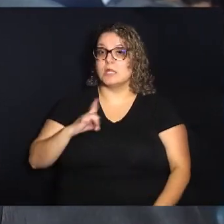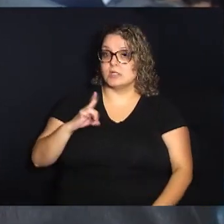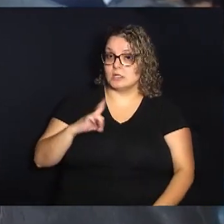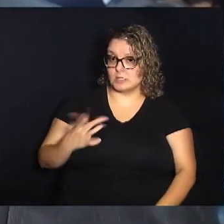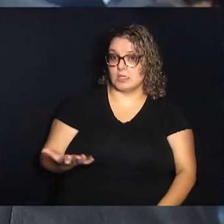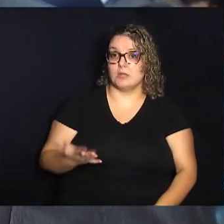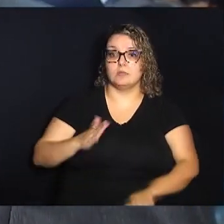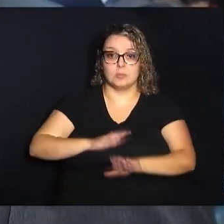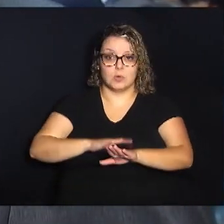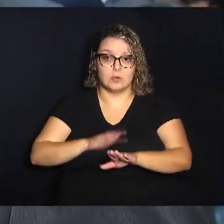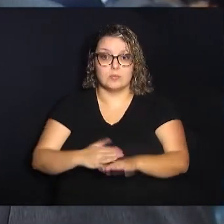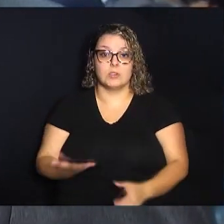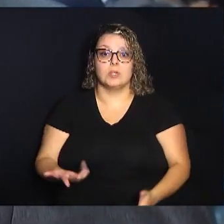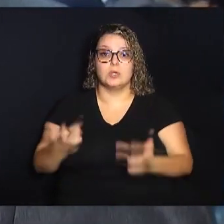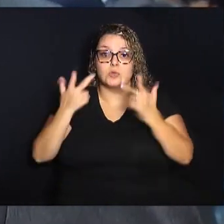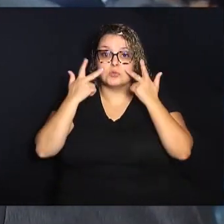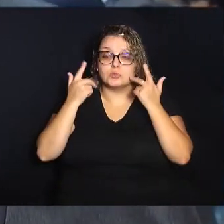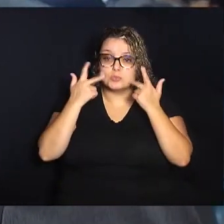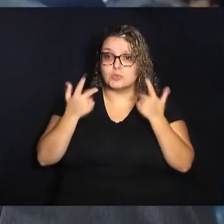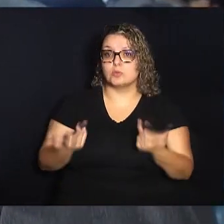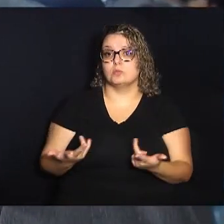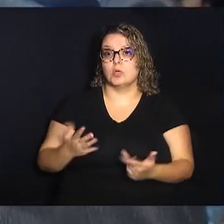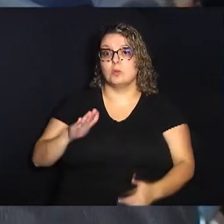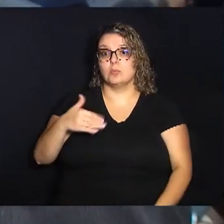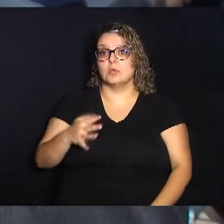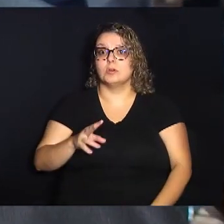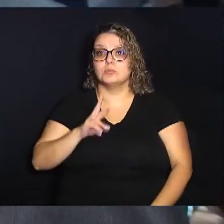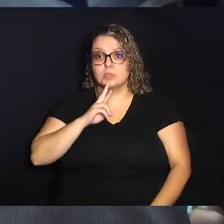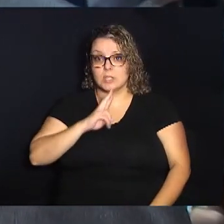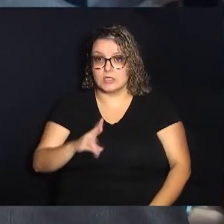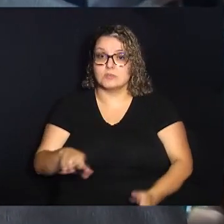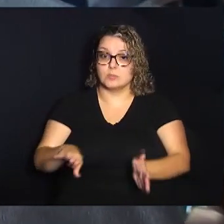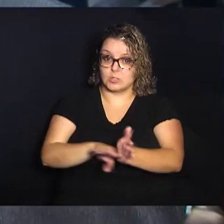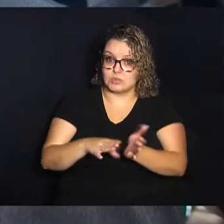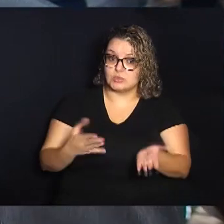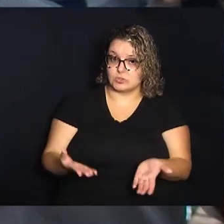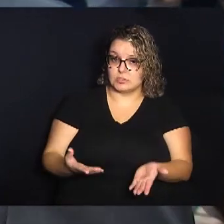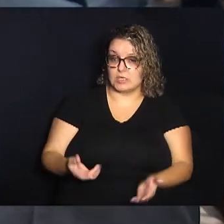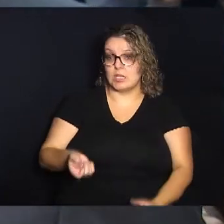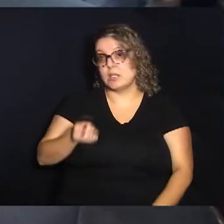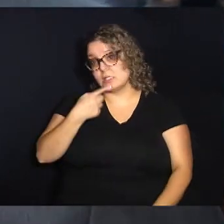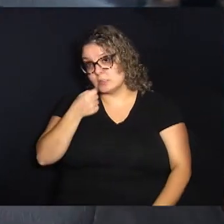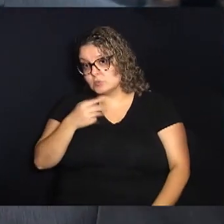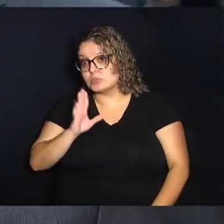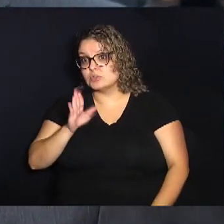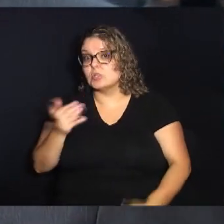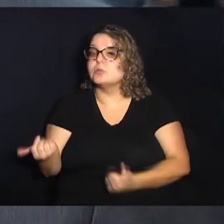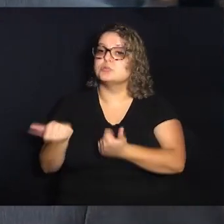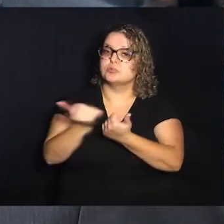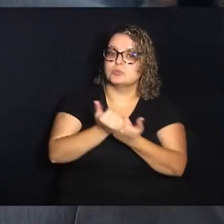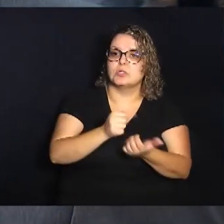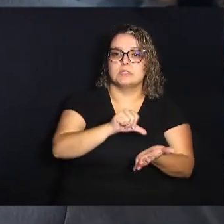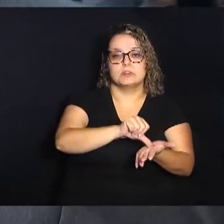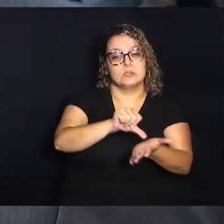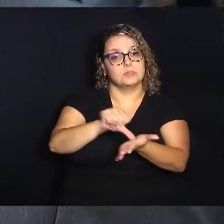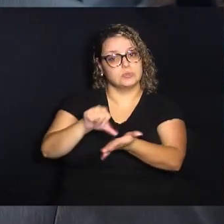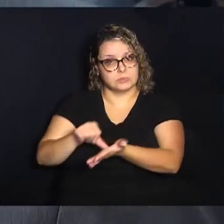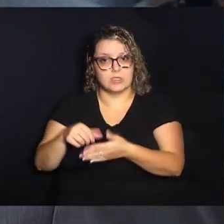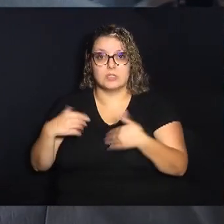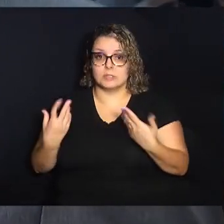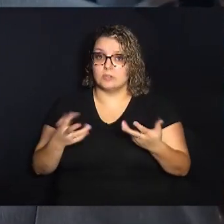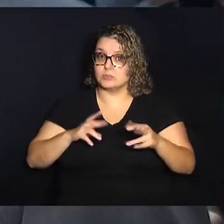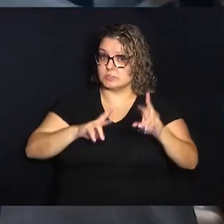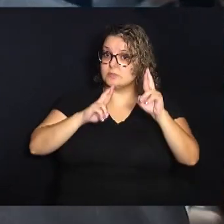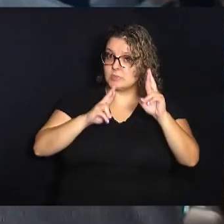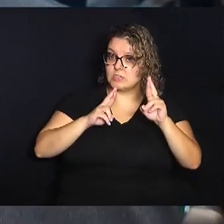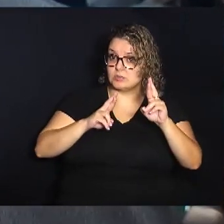providências. Geralmente ocorre de quando chega a resposta para a gente, esse medicamento já é reposto nas unidades, né? Então eu espero que